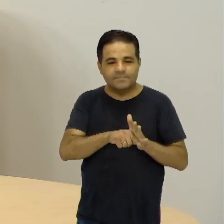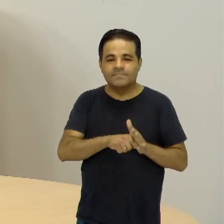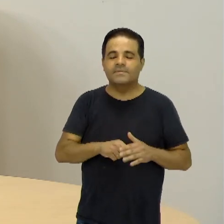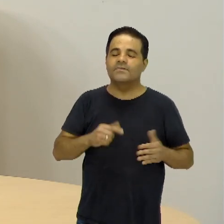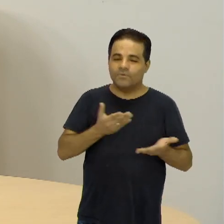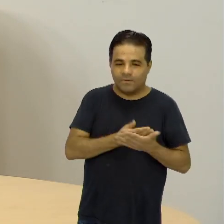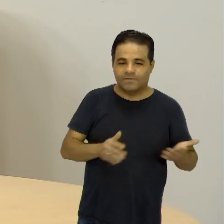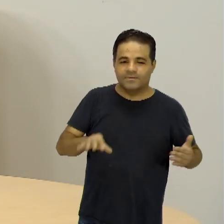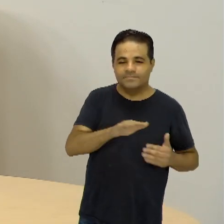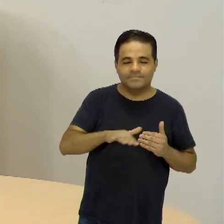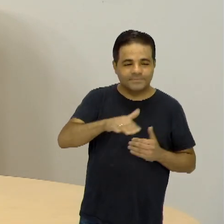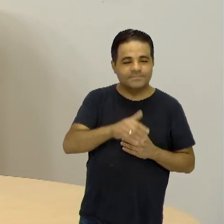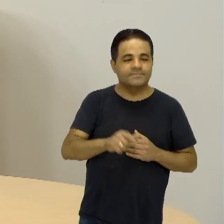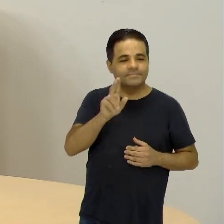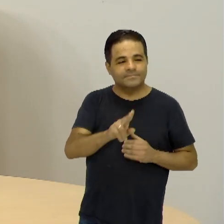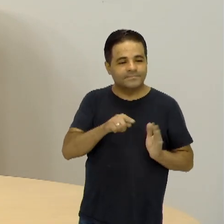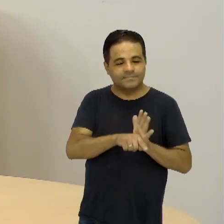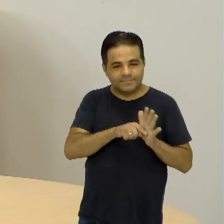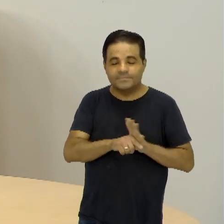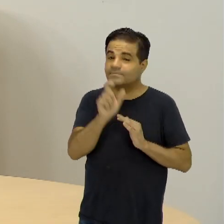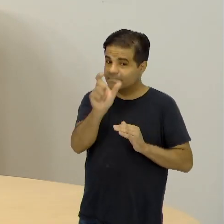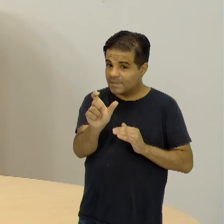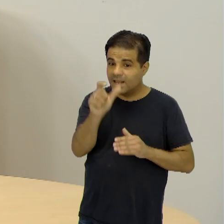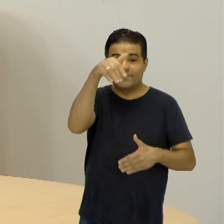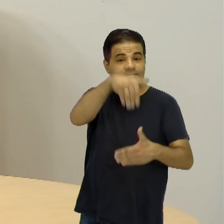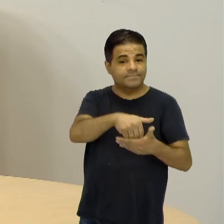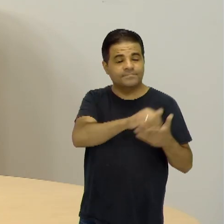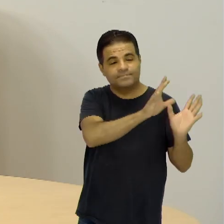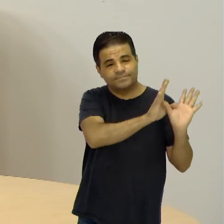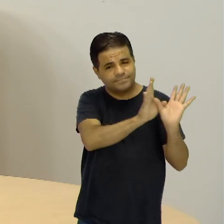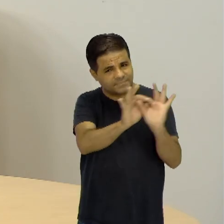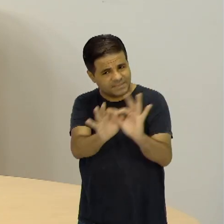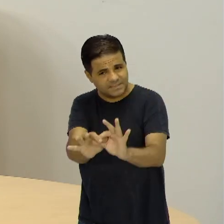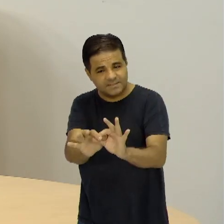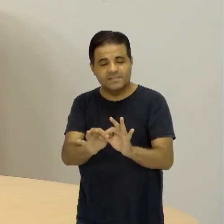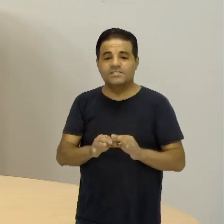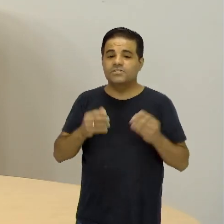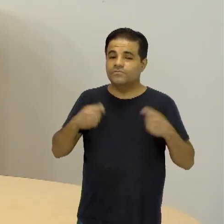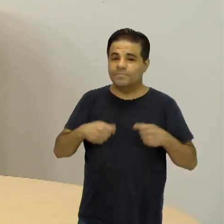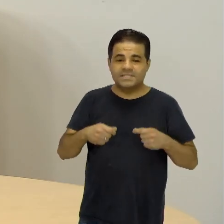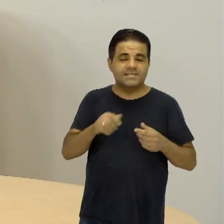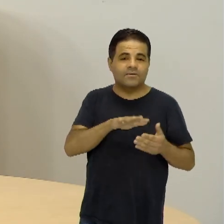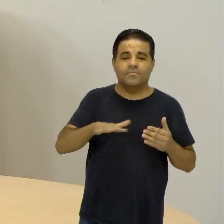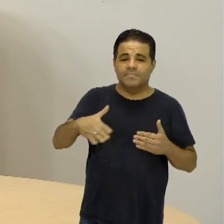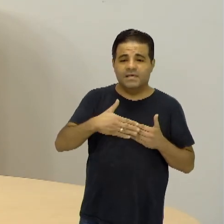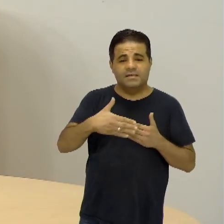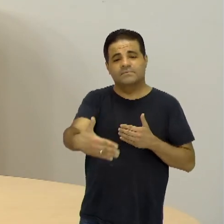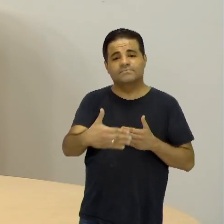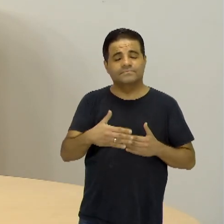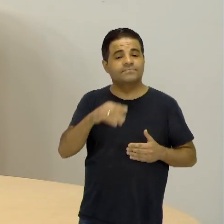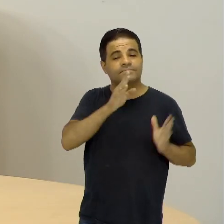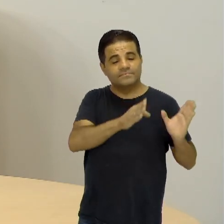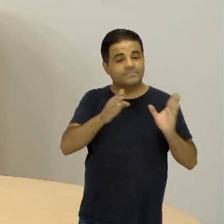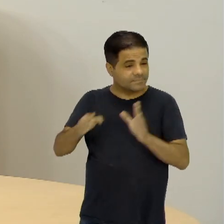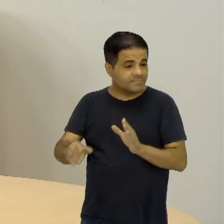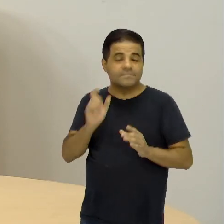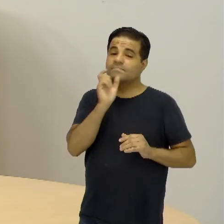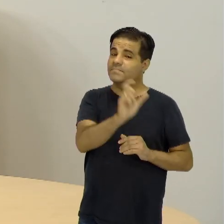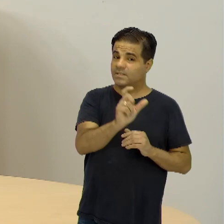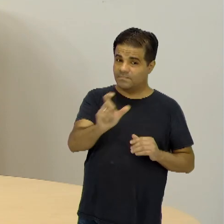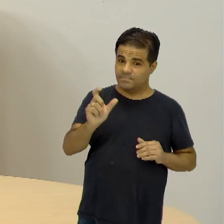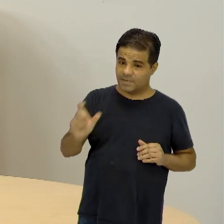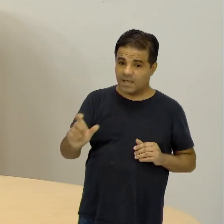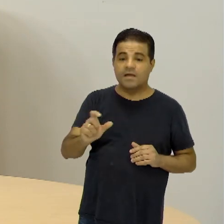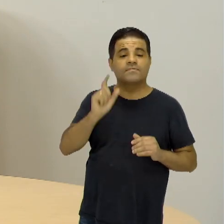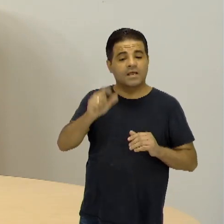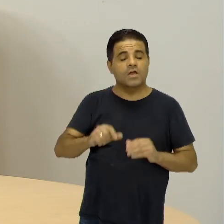sentido daquela palavra dentro daquele contexto, da ordenação dessa palavra, da ordem dessas palavras. Então